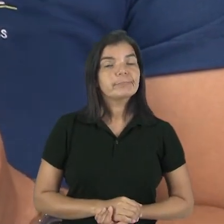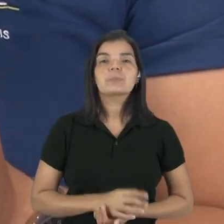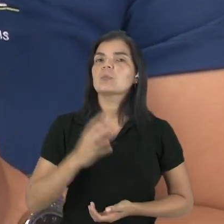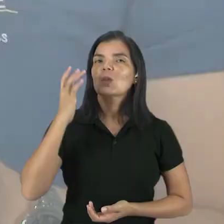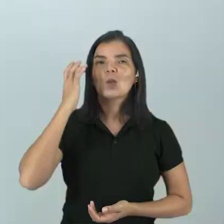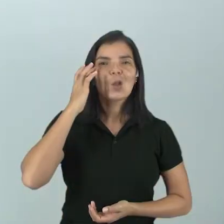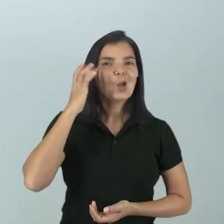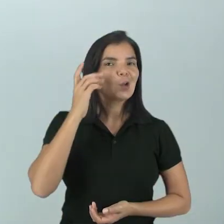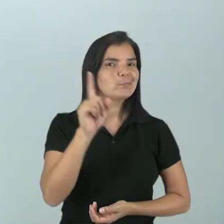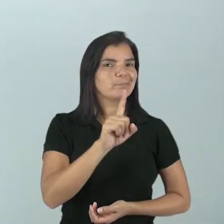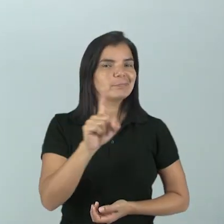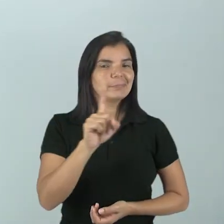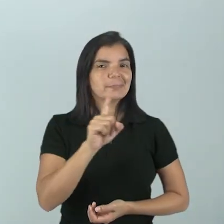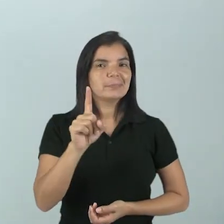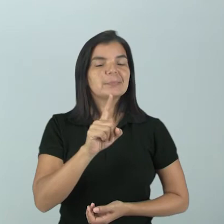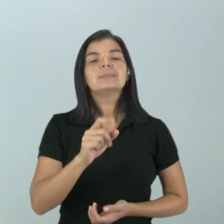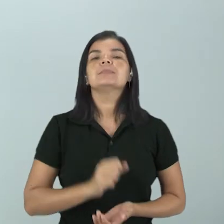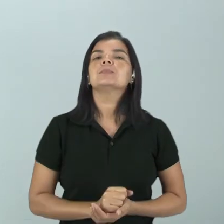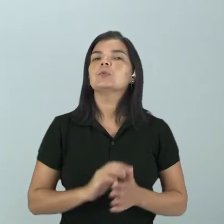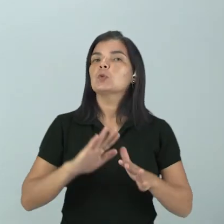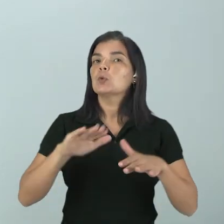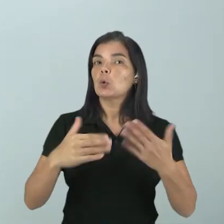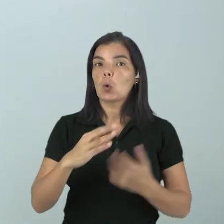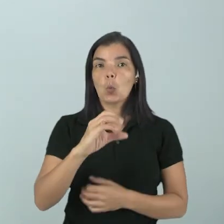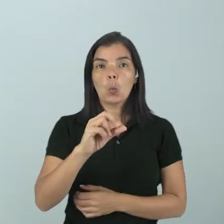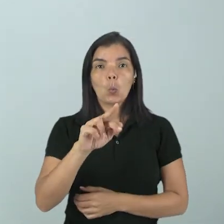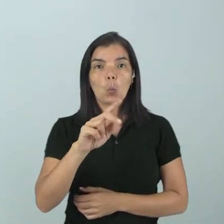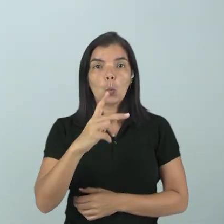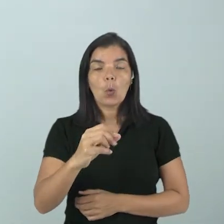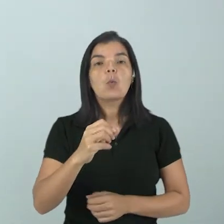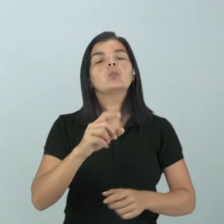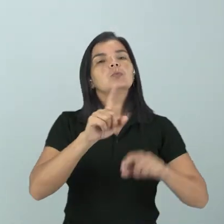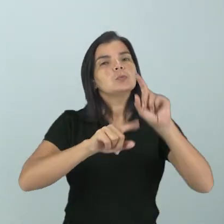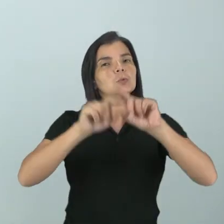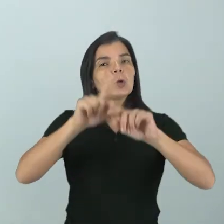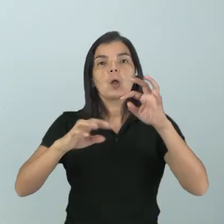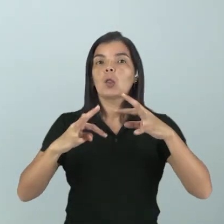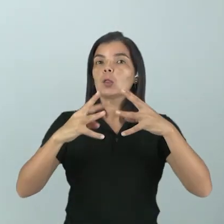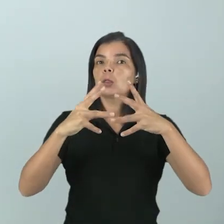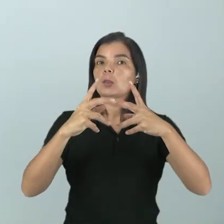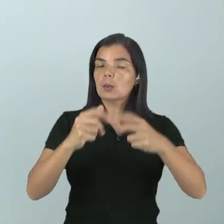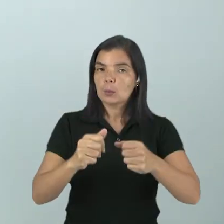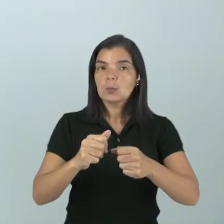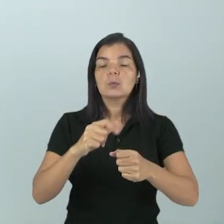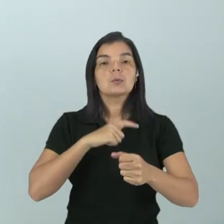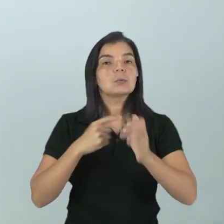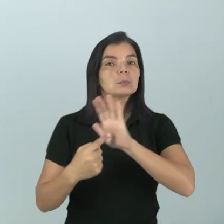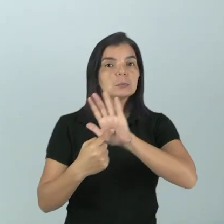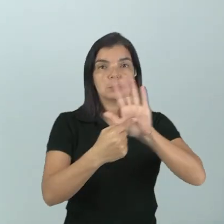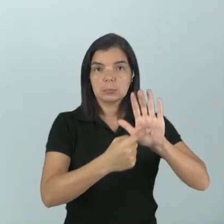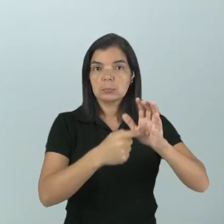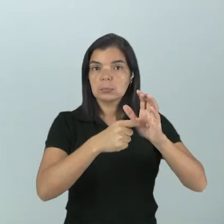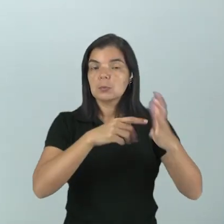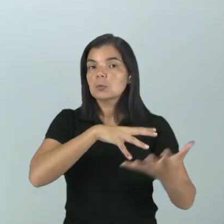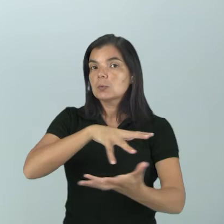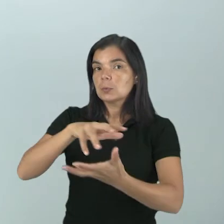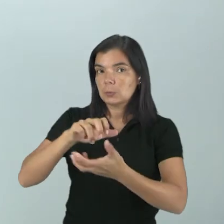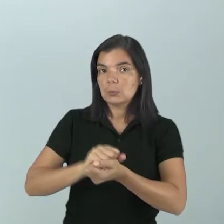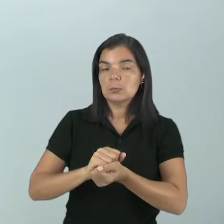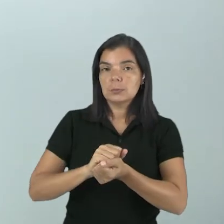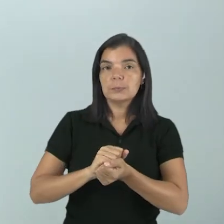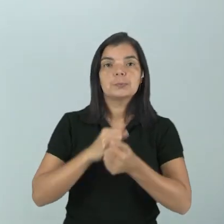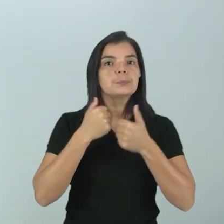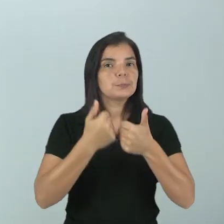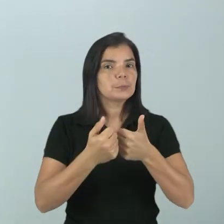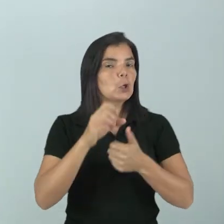Eu acho que não, né? Corpos celestes não são apenas as estrelas, são toda a matéria, tudo aquilo que aparece no espaço sideral, tá